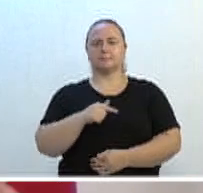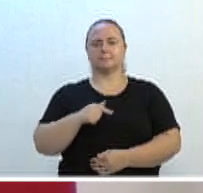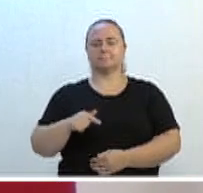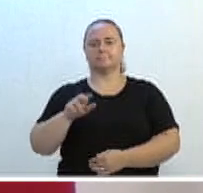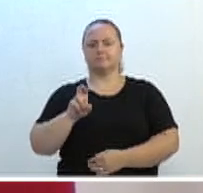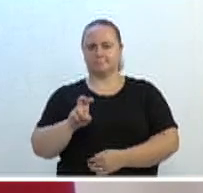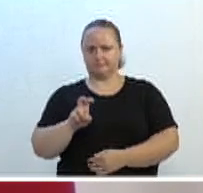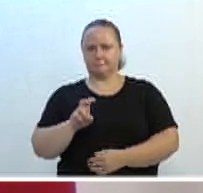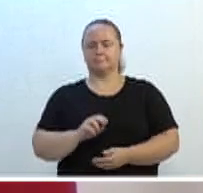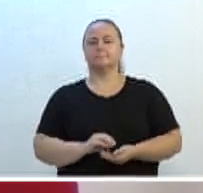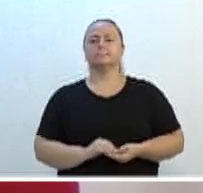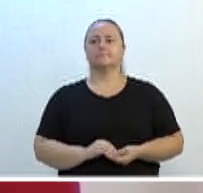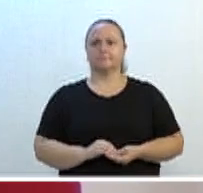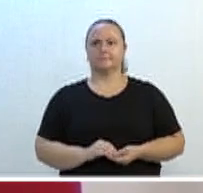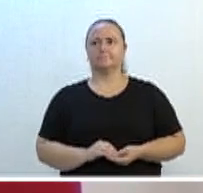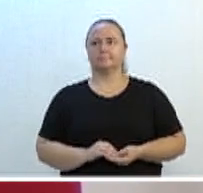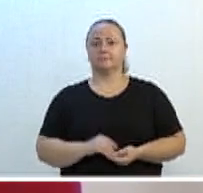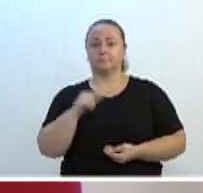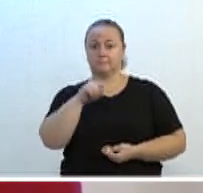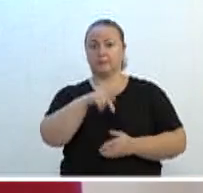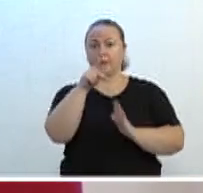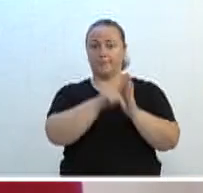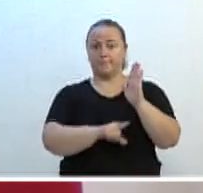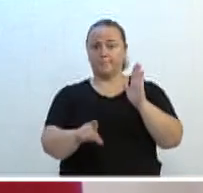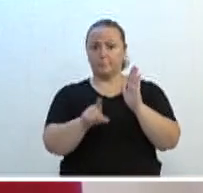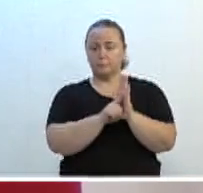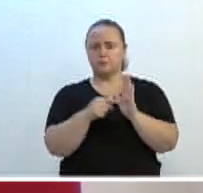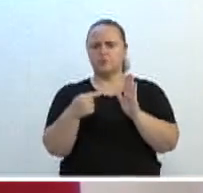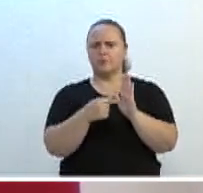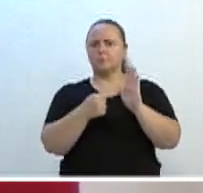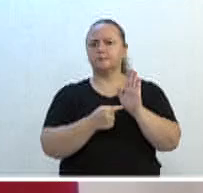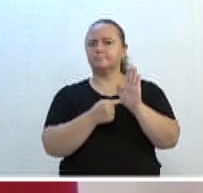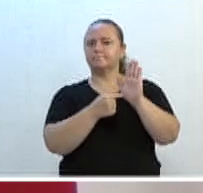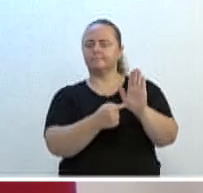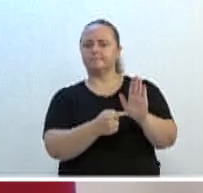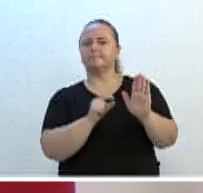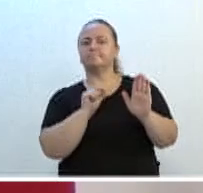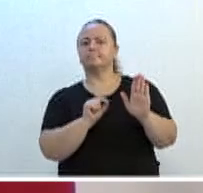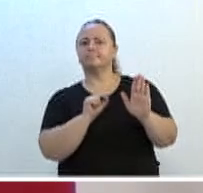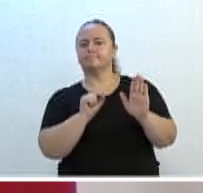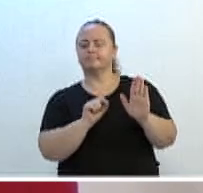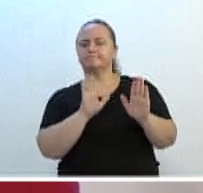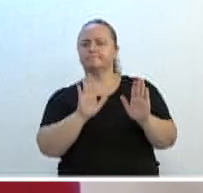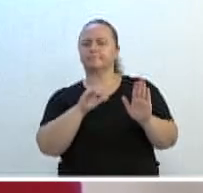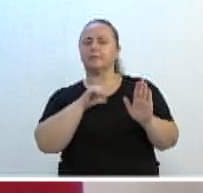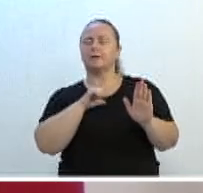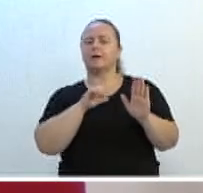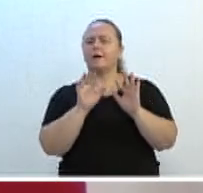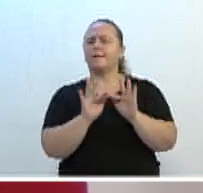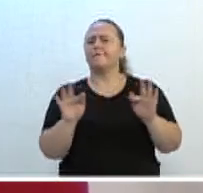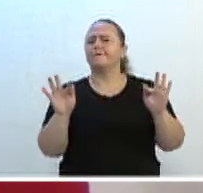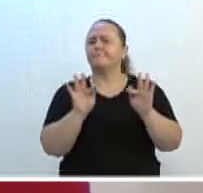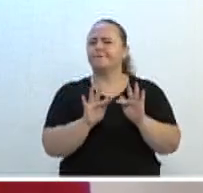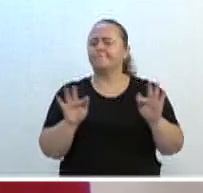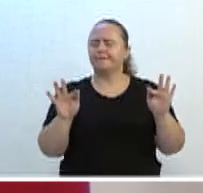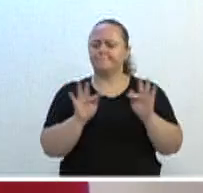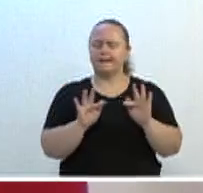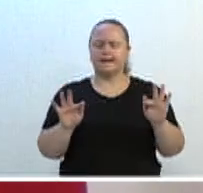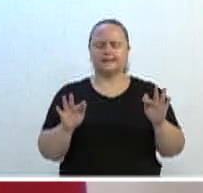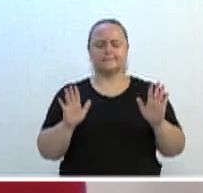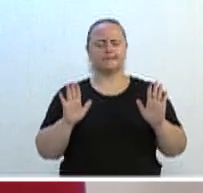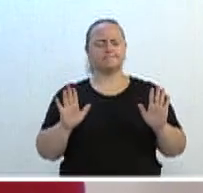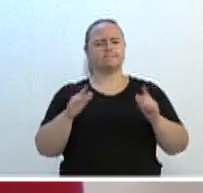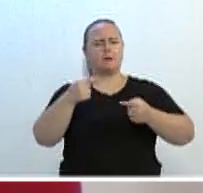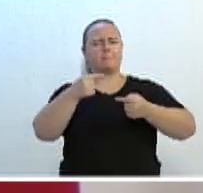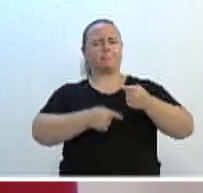7.775, na qual se manifestou com algumas frases não corretas